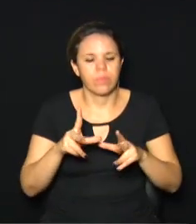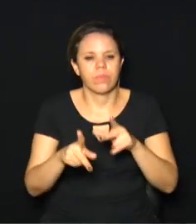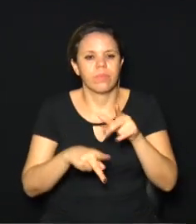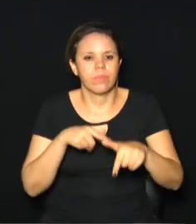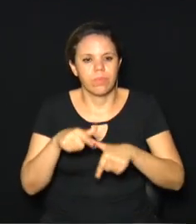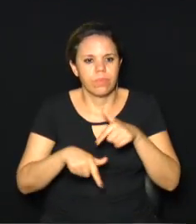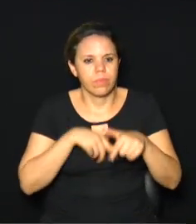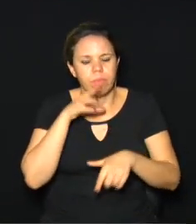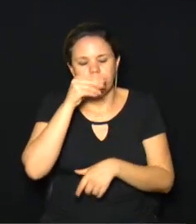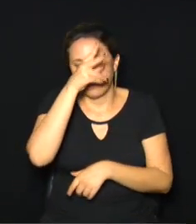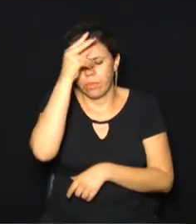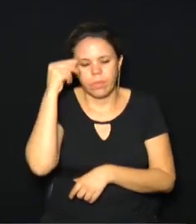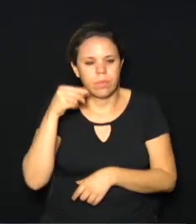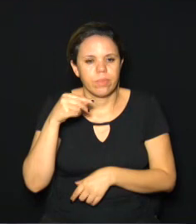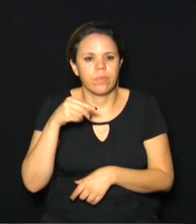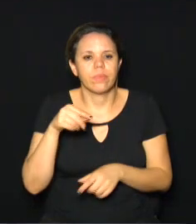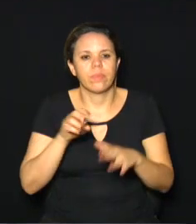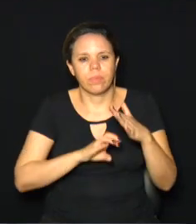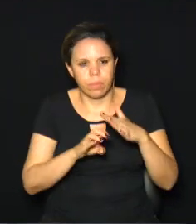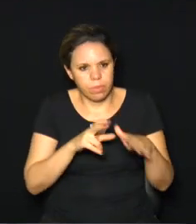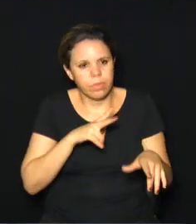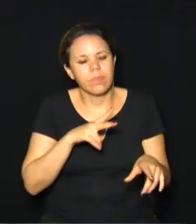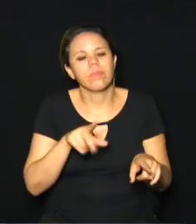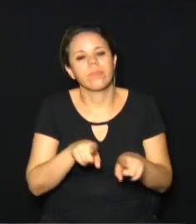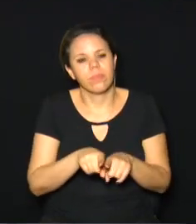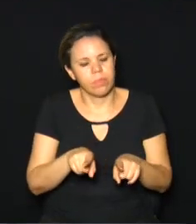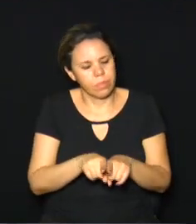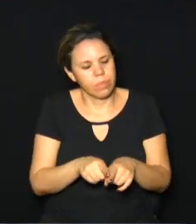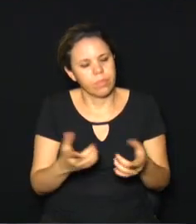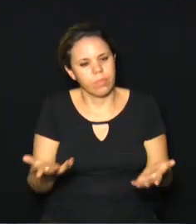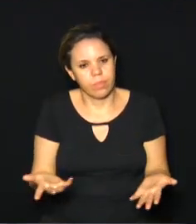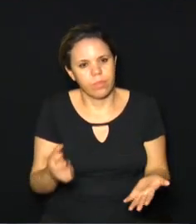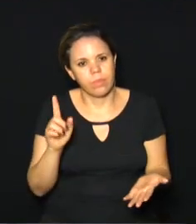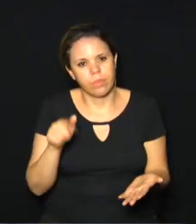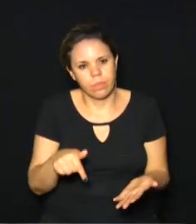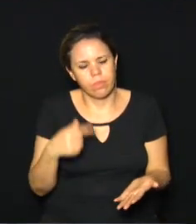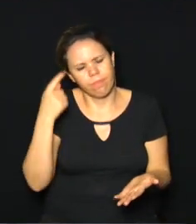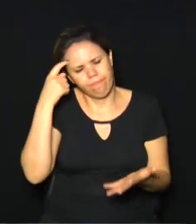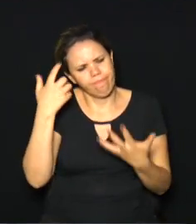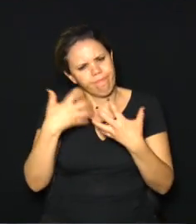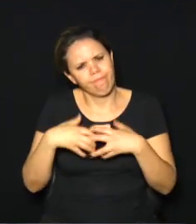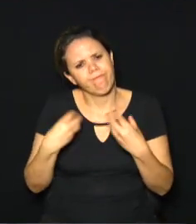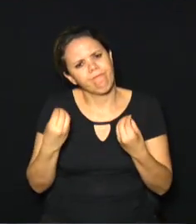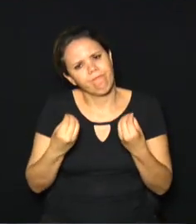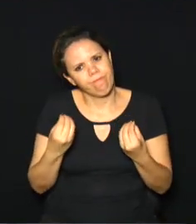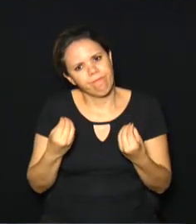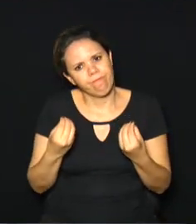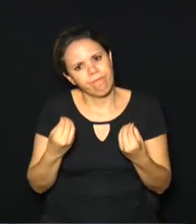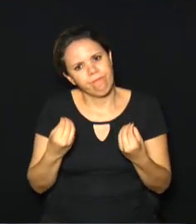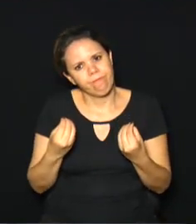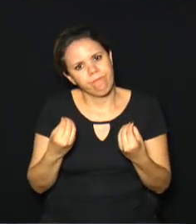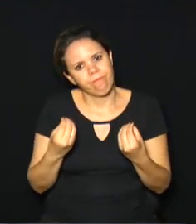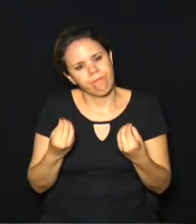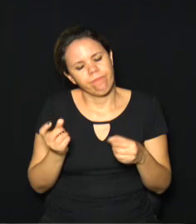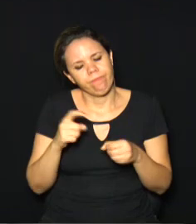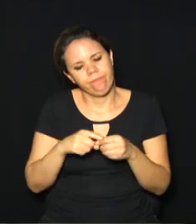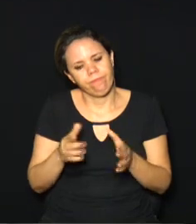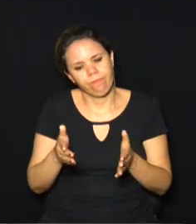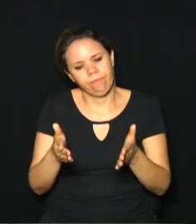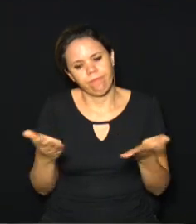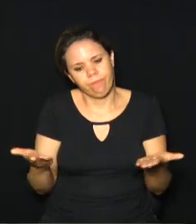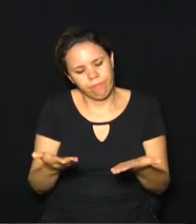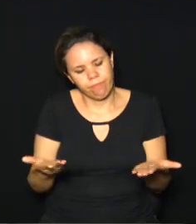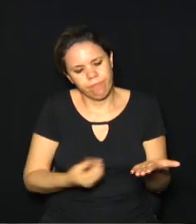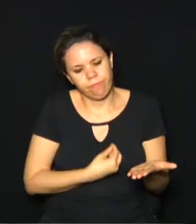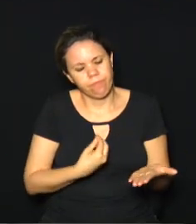agentes públicos, o setor privado. Nós temos que pensar num caminhar nesse momento,